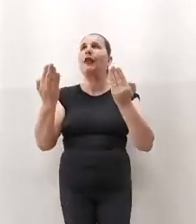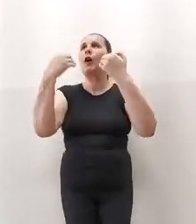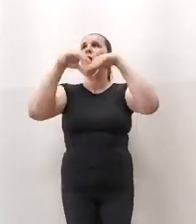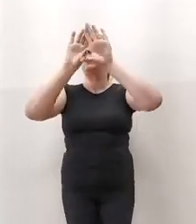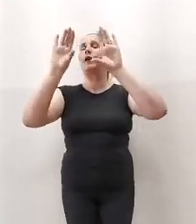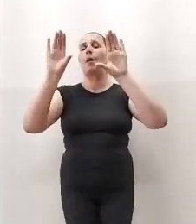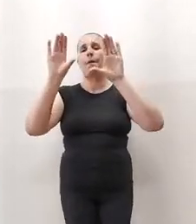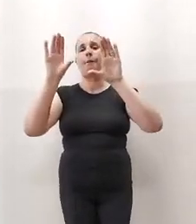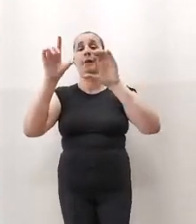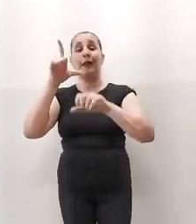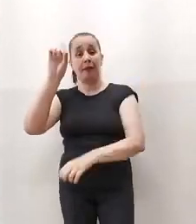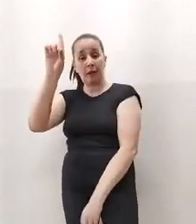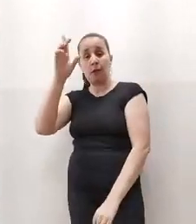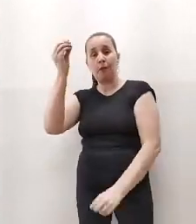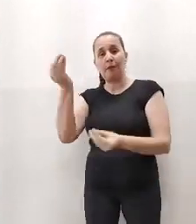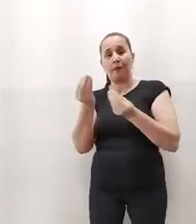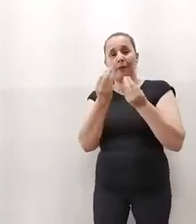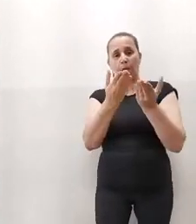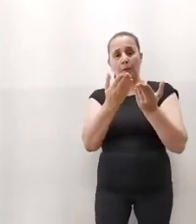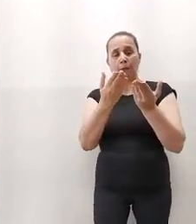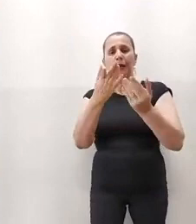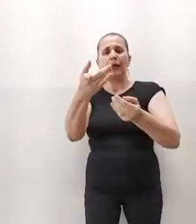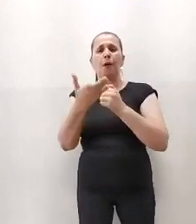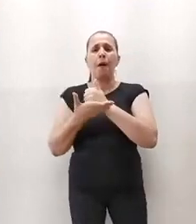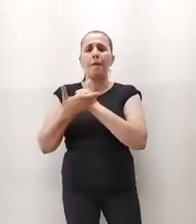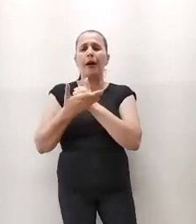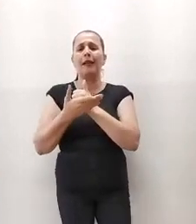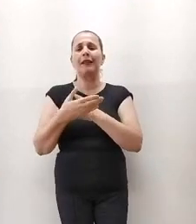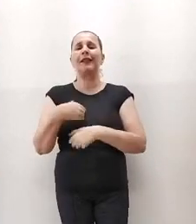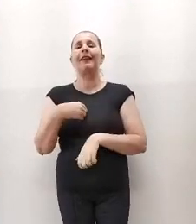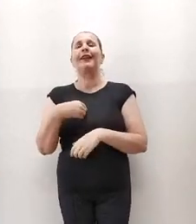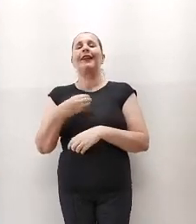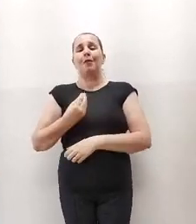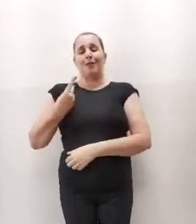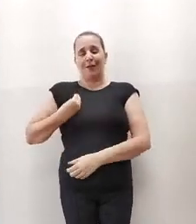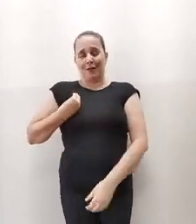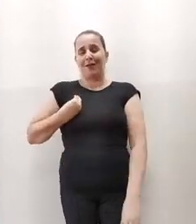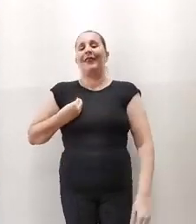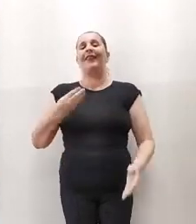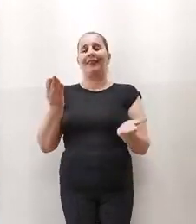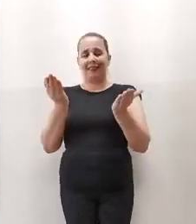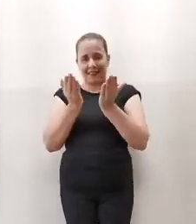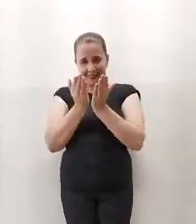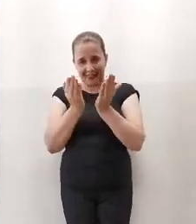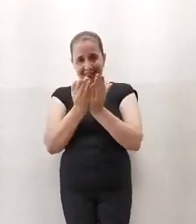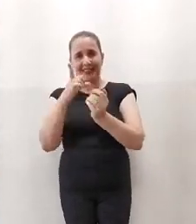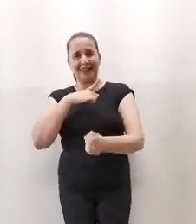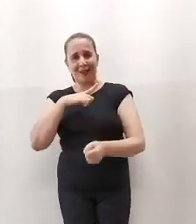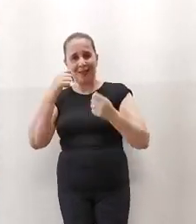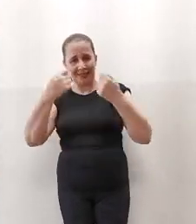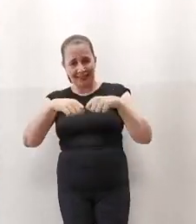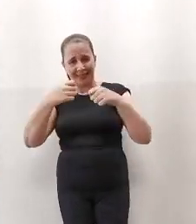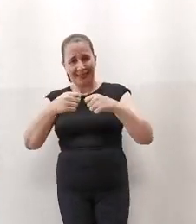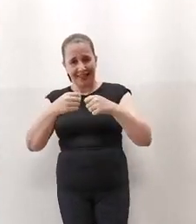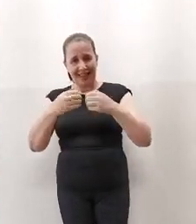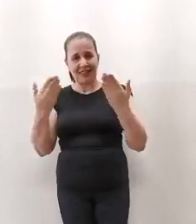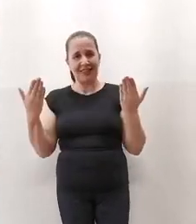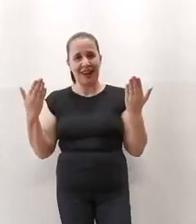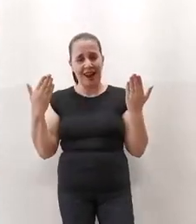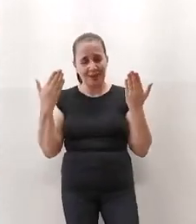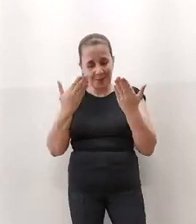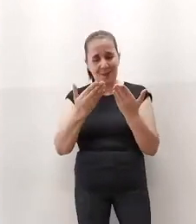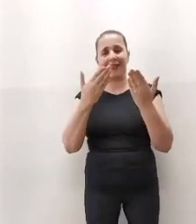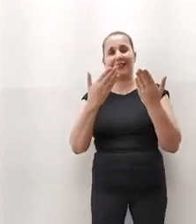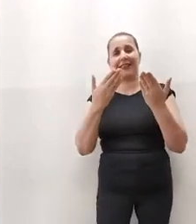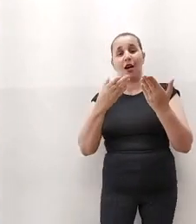lhe deu. Isso vai servir como base para a sua vida cristã. E há uma necessidade atual, uma